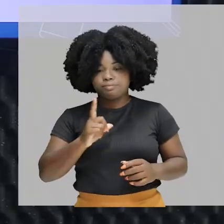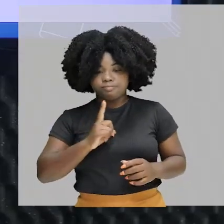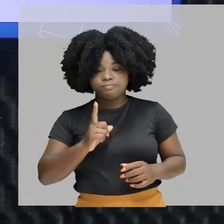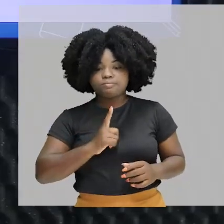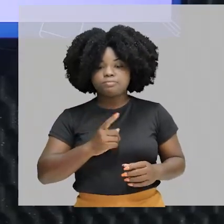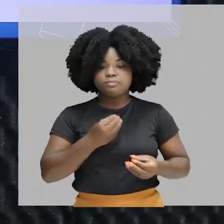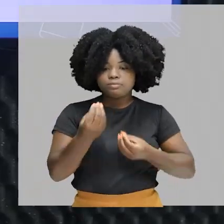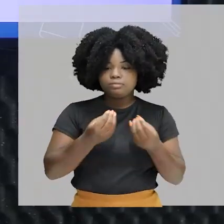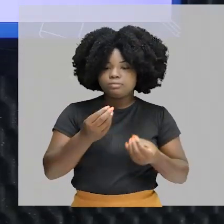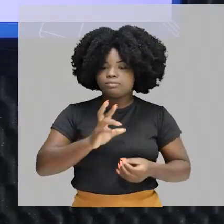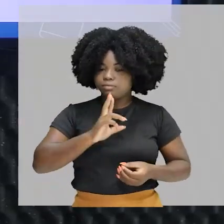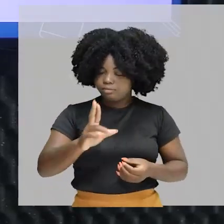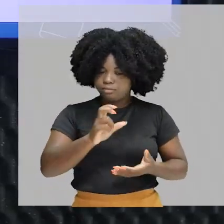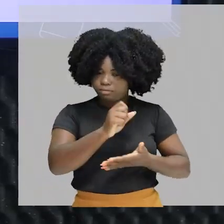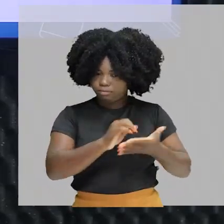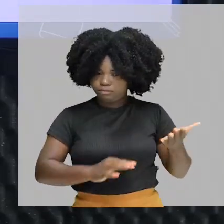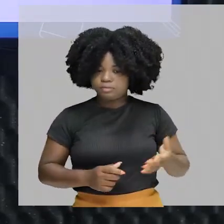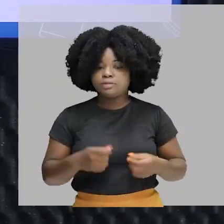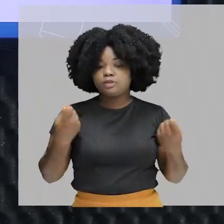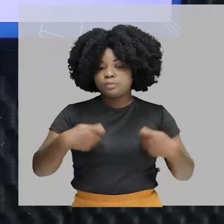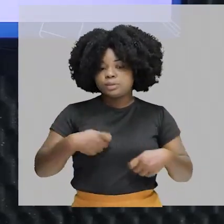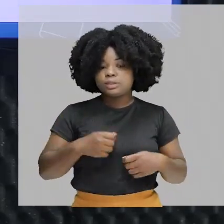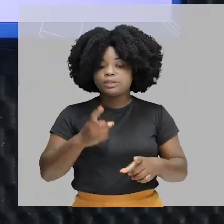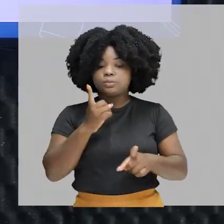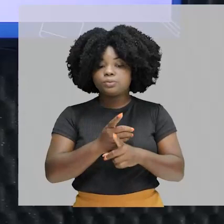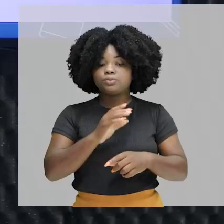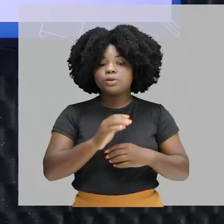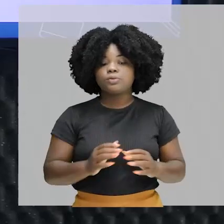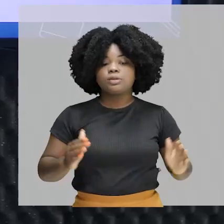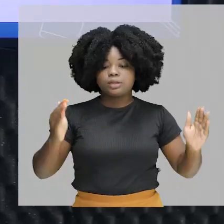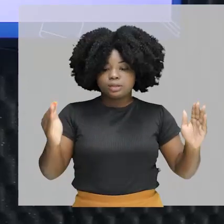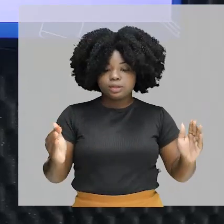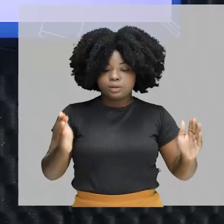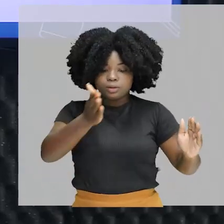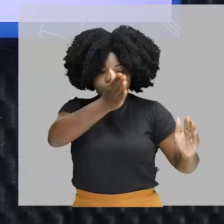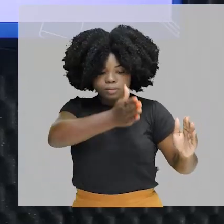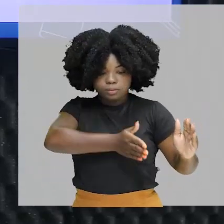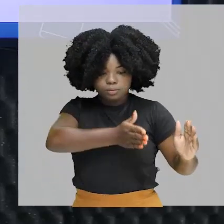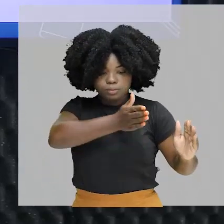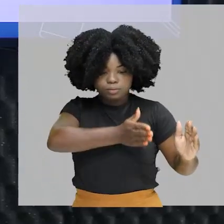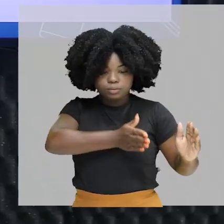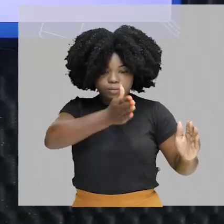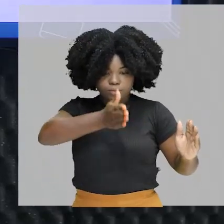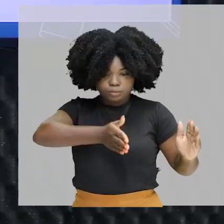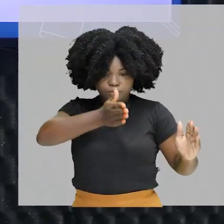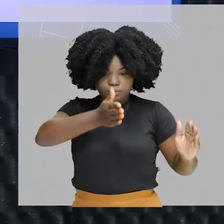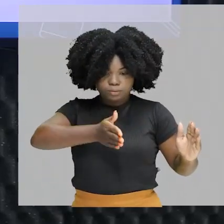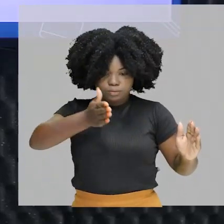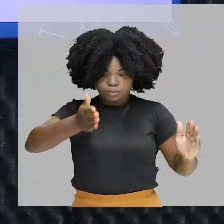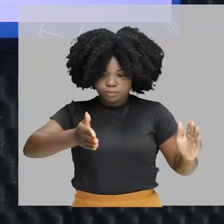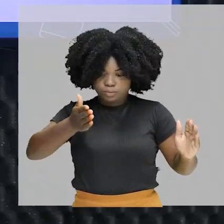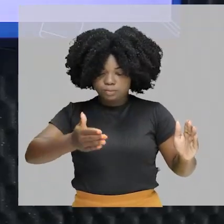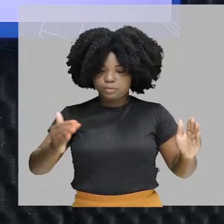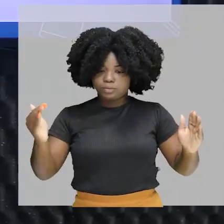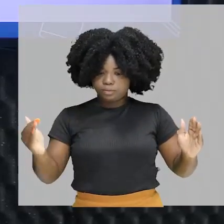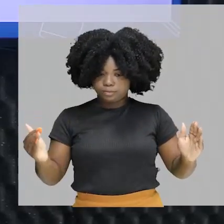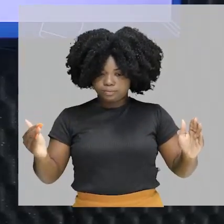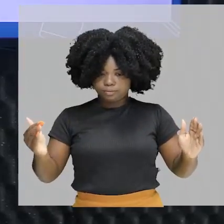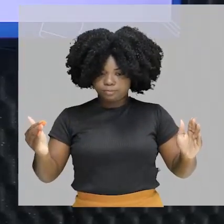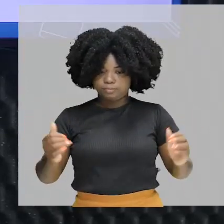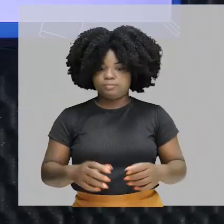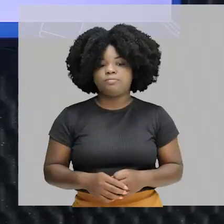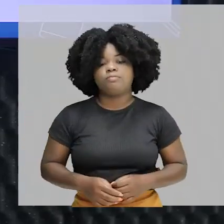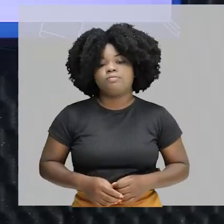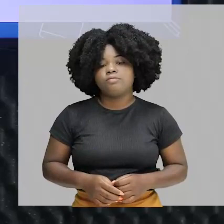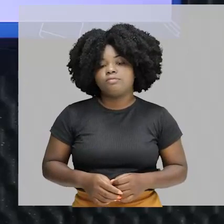exercício, eu preciso determinar esses termos aqui, ó, que foram inseridos, interpolados, tá? E